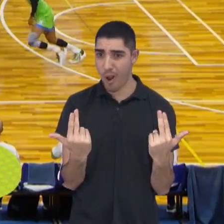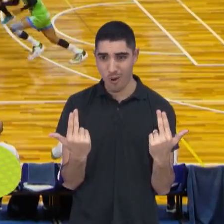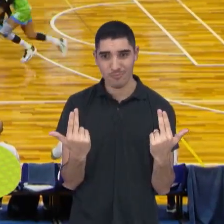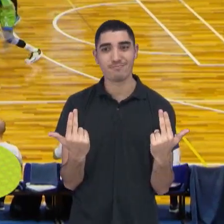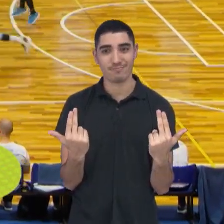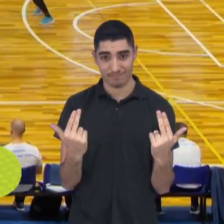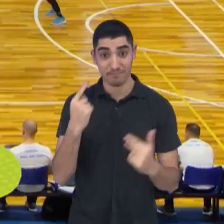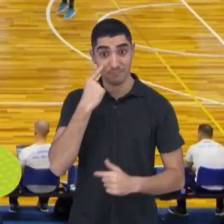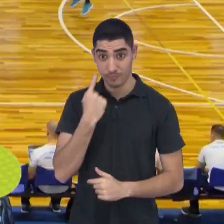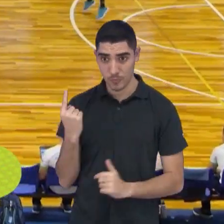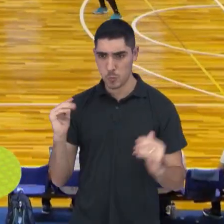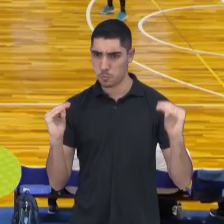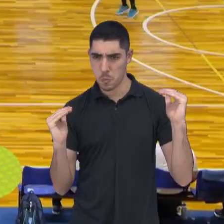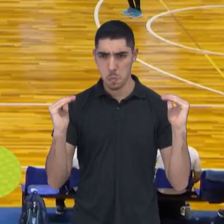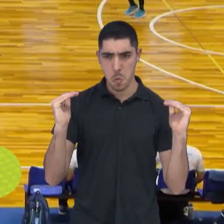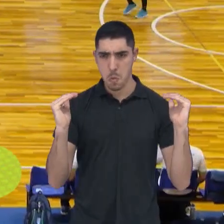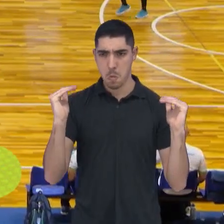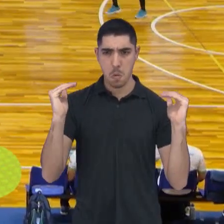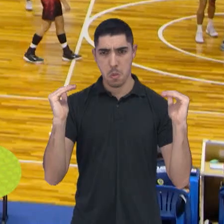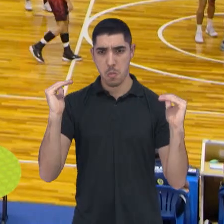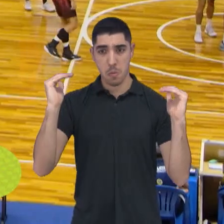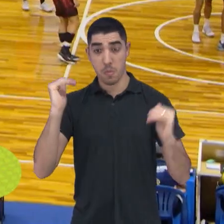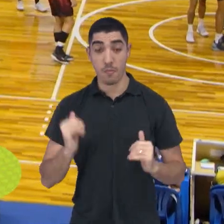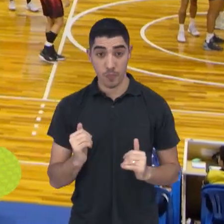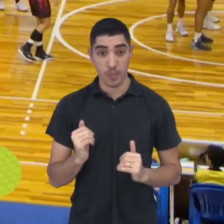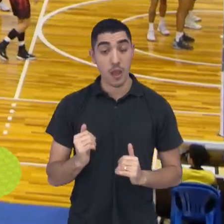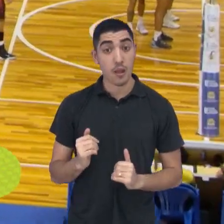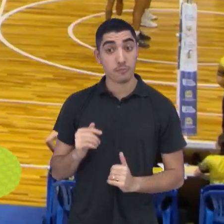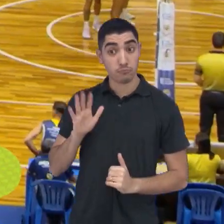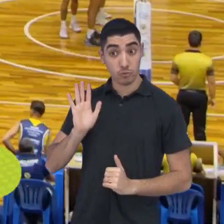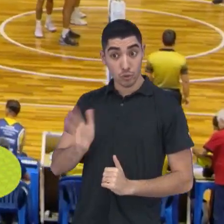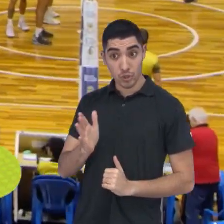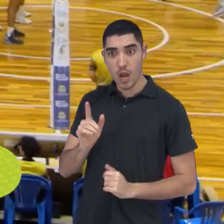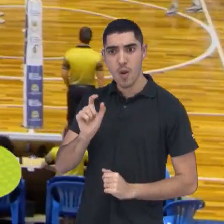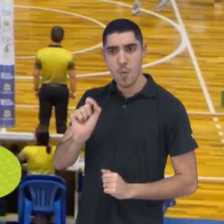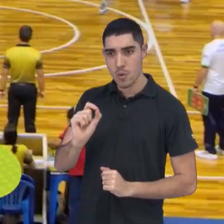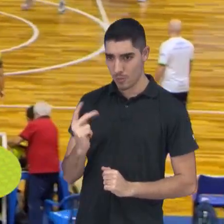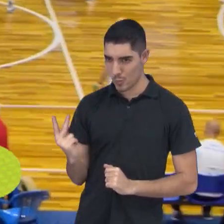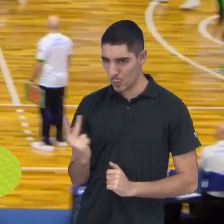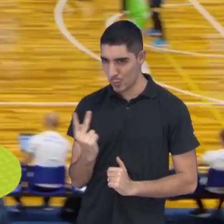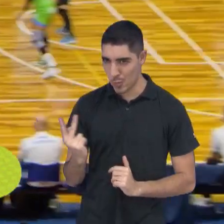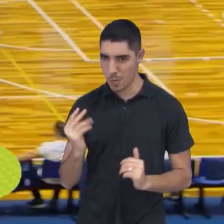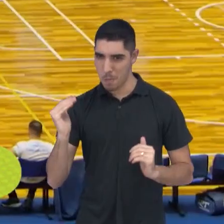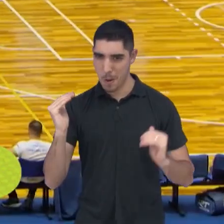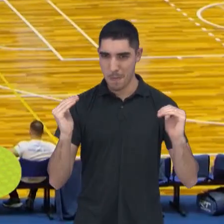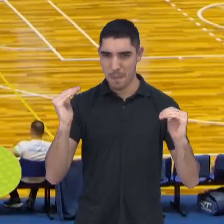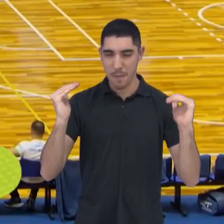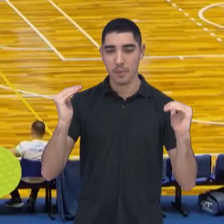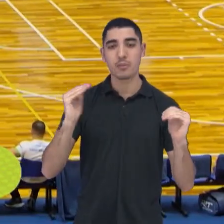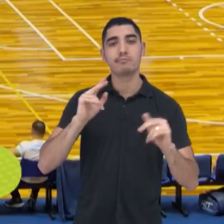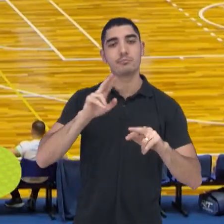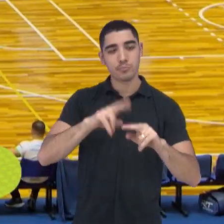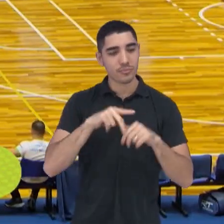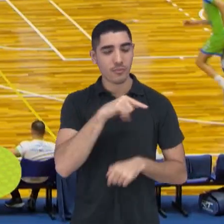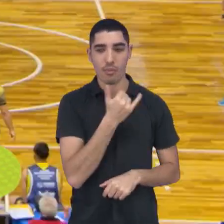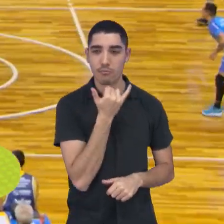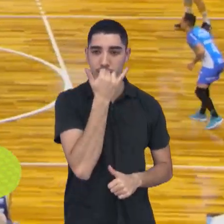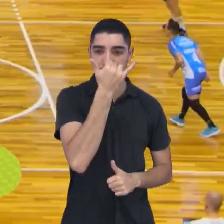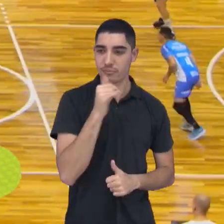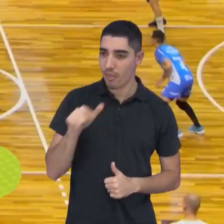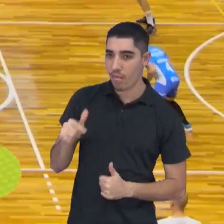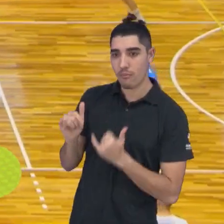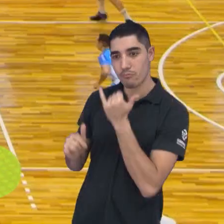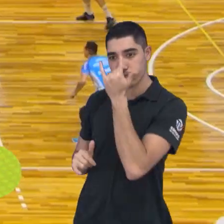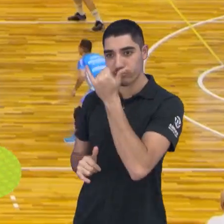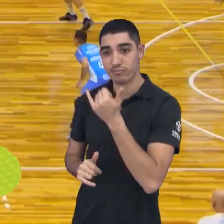primeiro, equilibrado. Muitos dos pontos anotados pelas duas equipes vinham de erros do adversário,